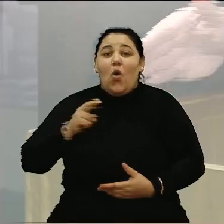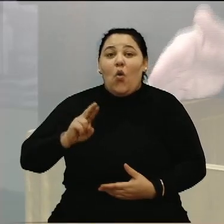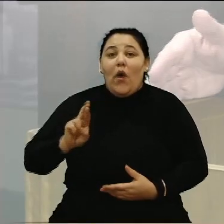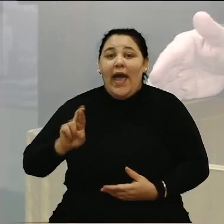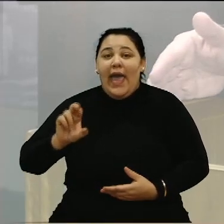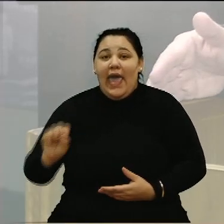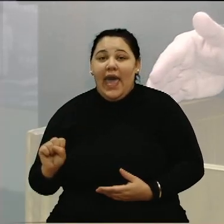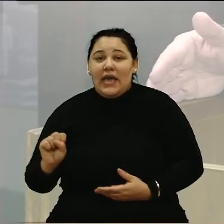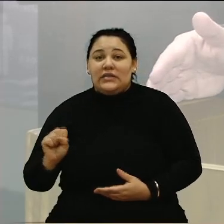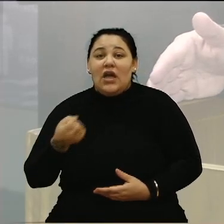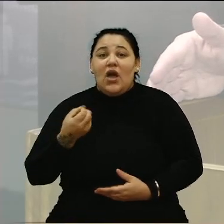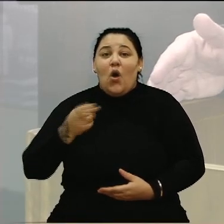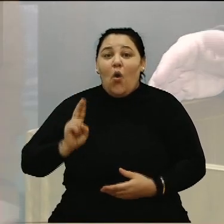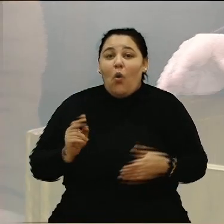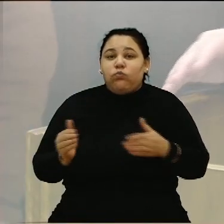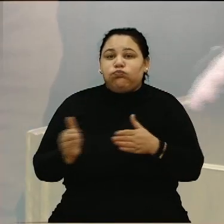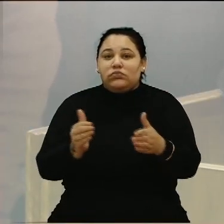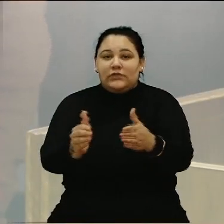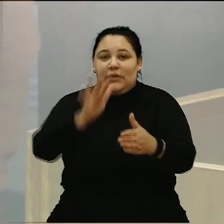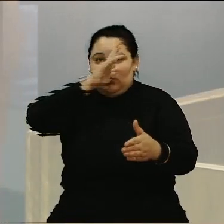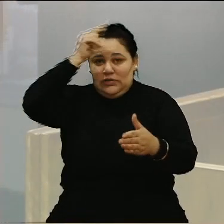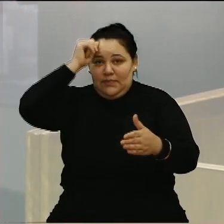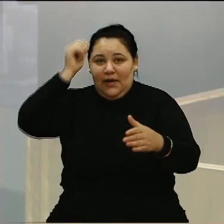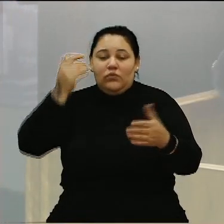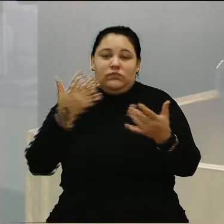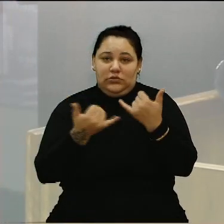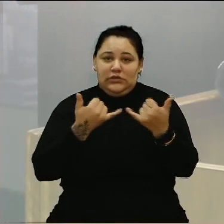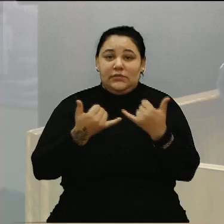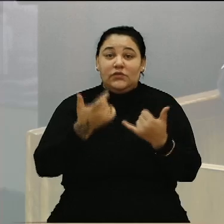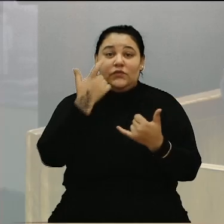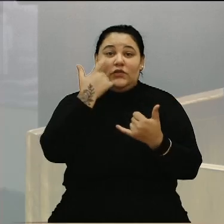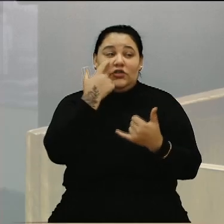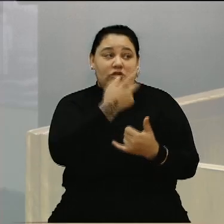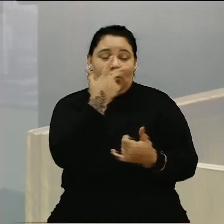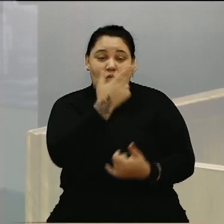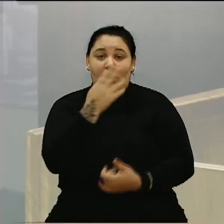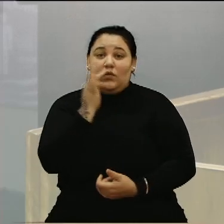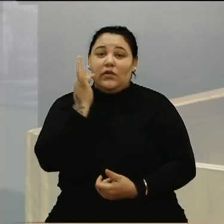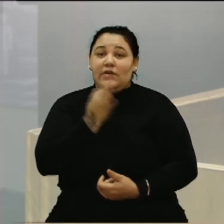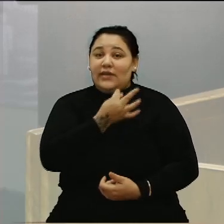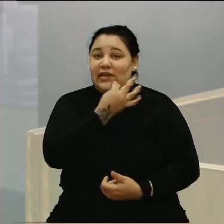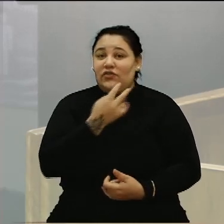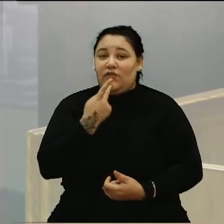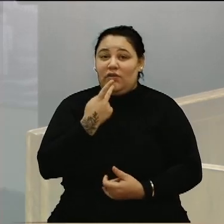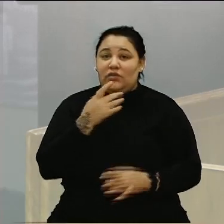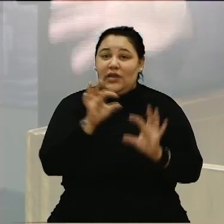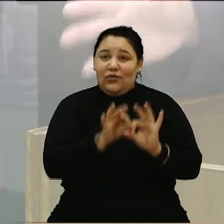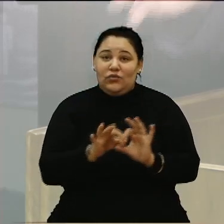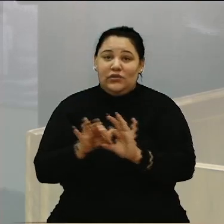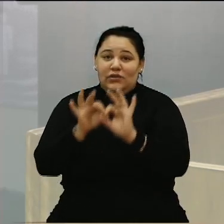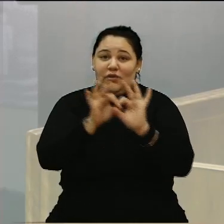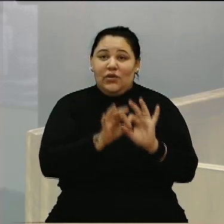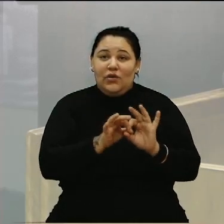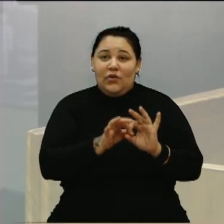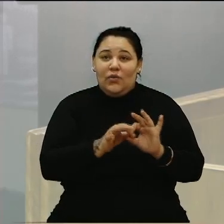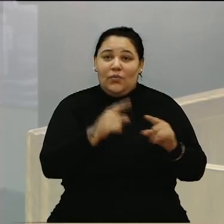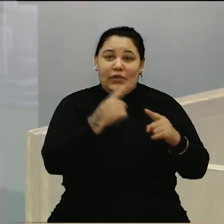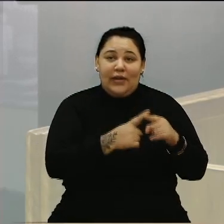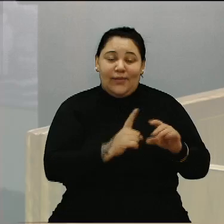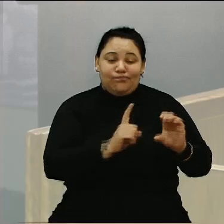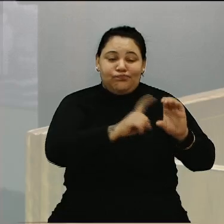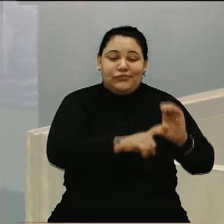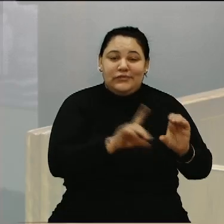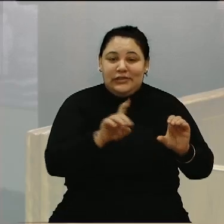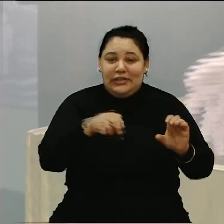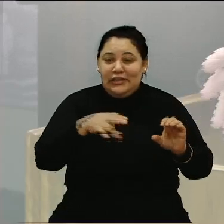RS, ou por estradas municipais. Então vejam como a vereadora Tati falou aqui da questão da União, porque uma depende de DENIT, a outra depende do governo